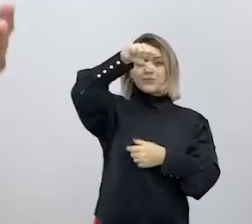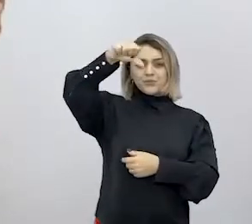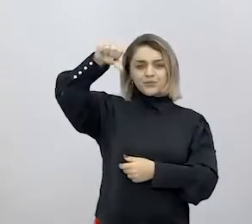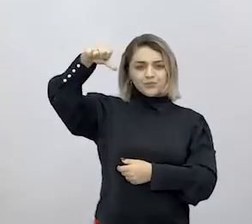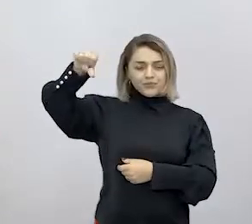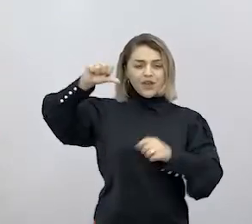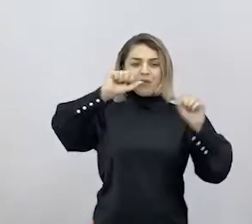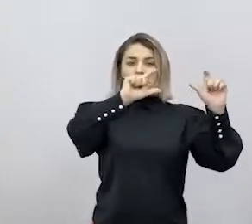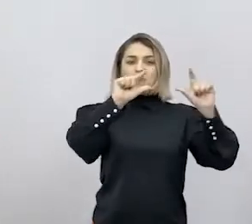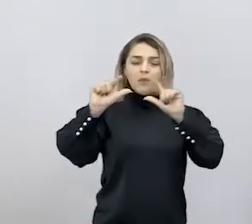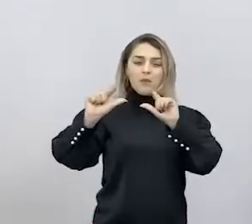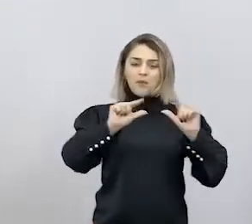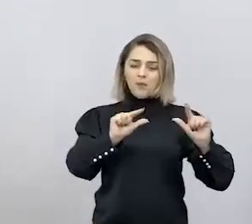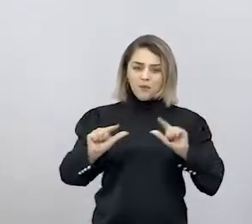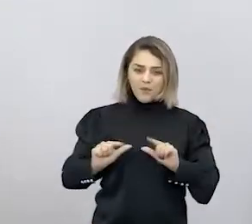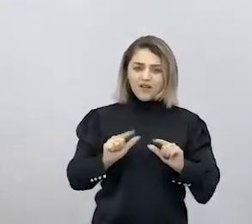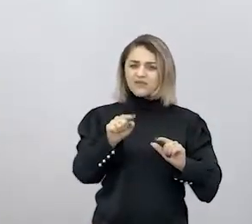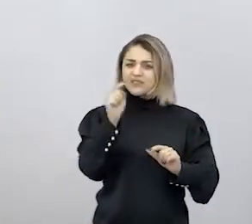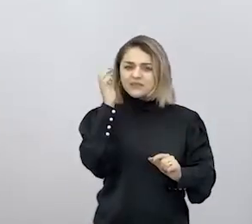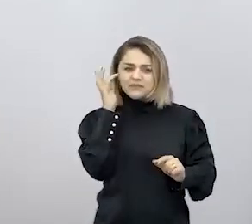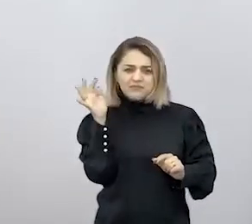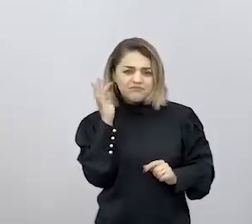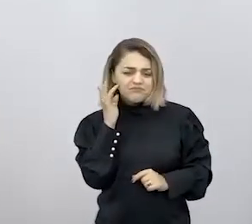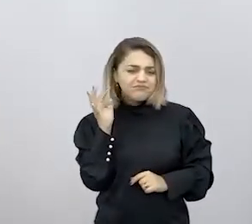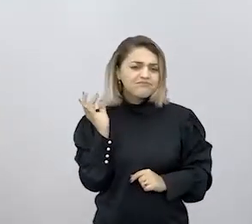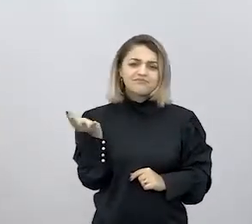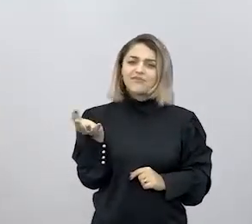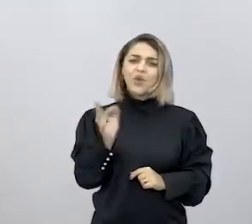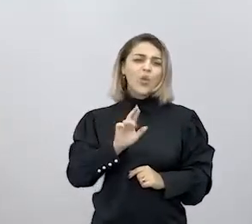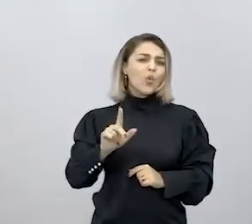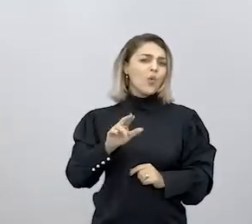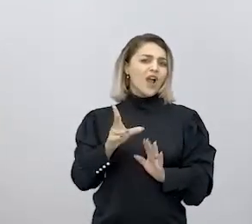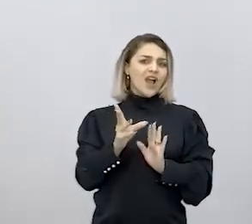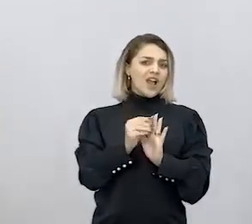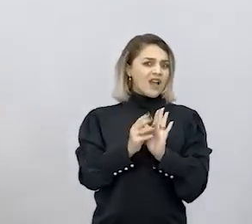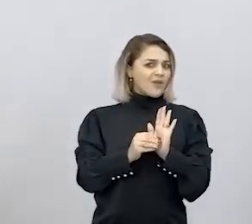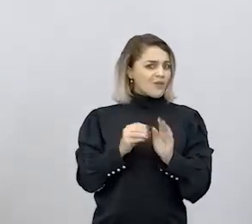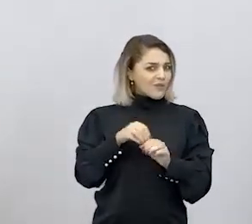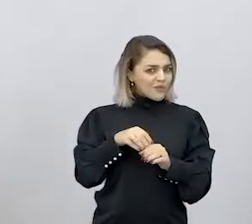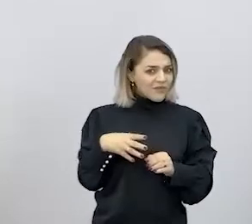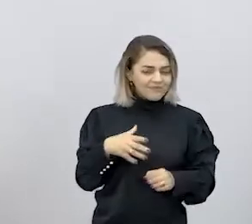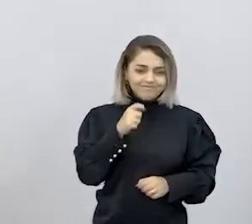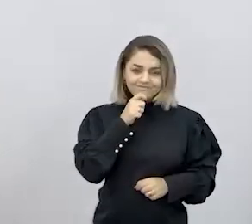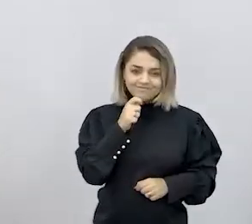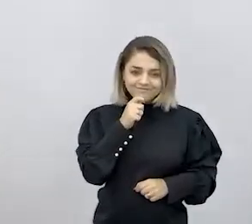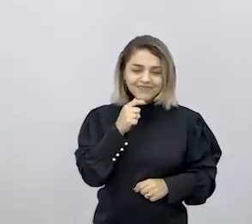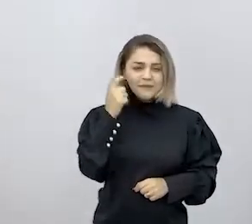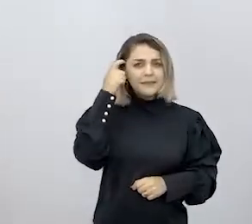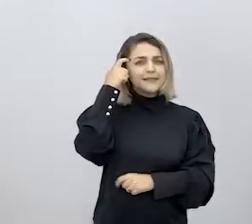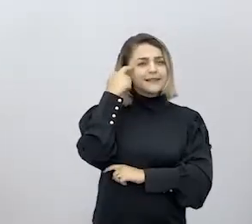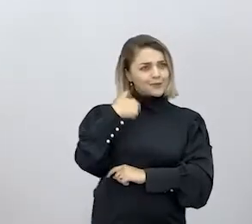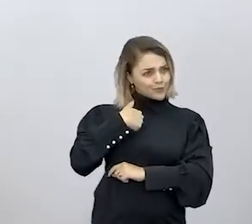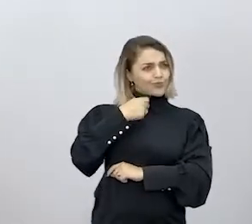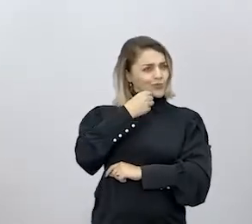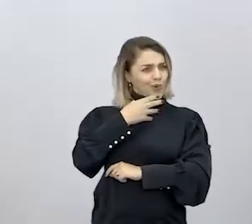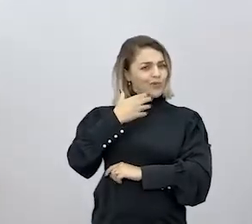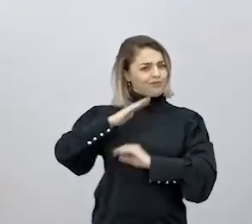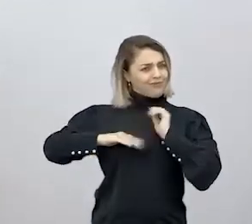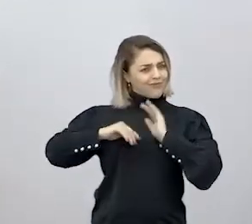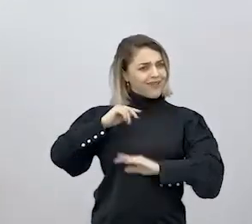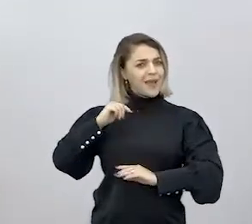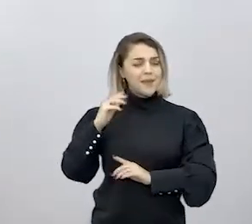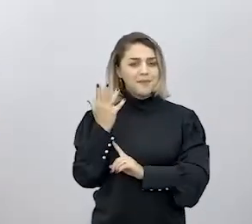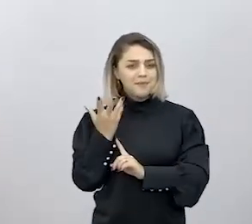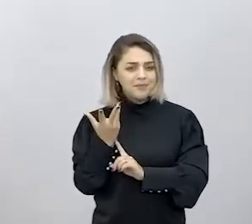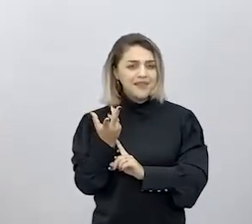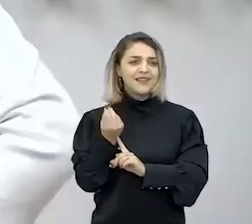arte. Não pensa no conteúdo ainda. Pensa, olha, eu sou bom em pintar, poderia fazer um grafite. Eu sou bom em escrever,